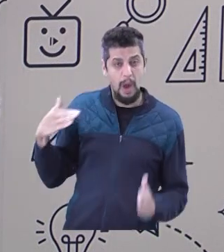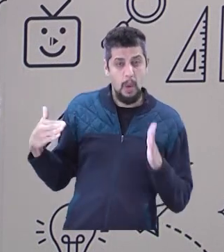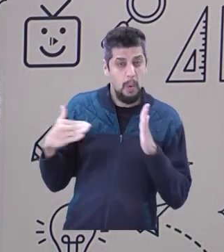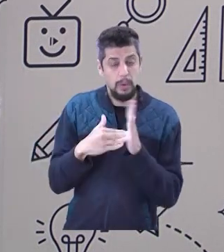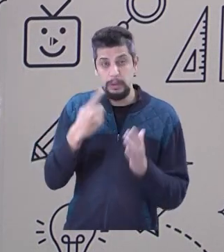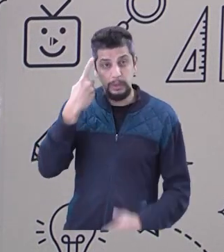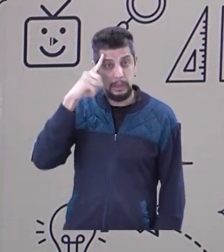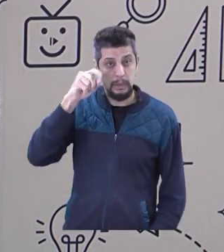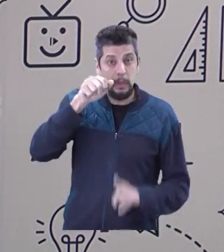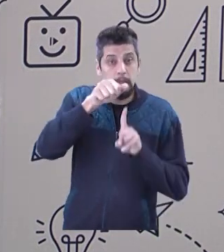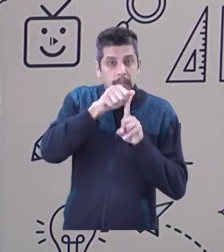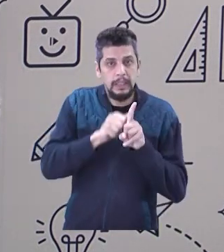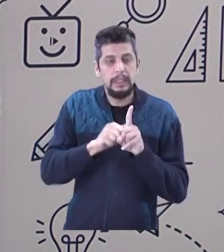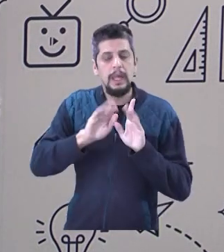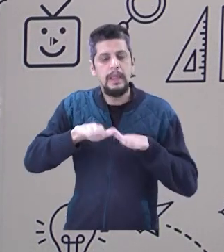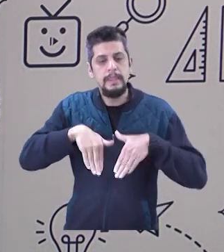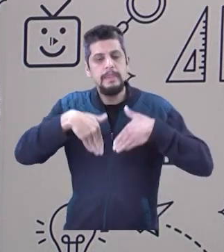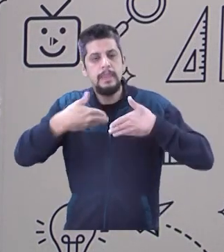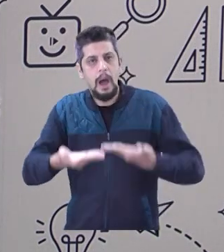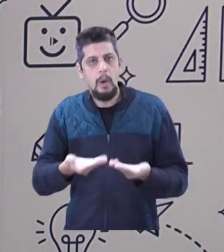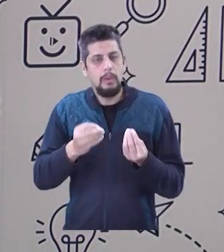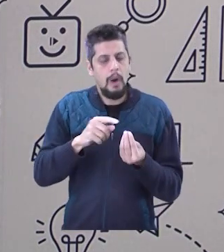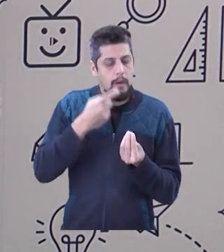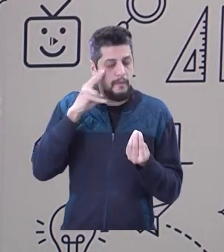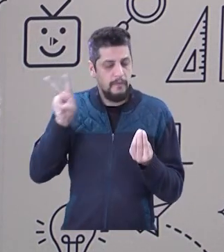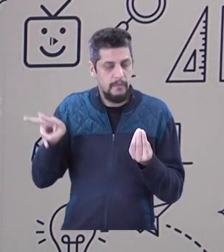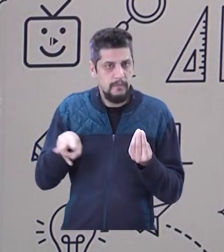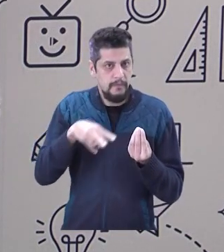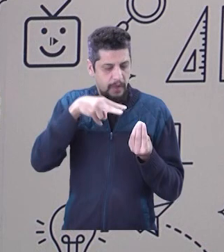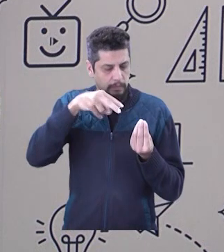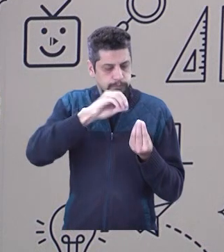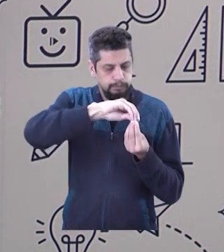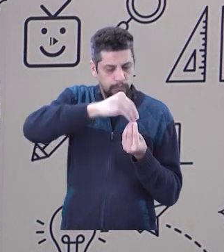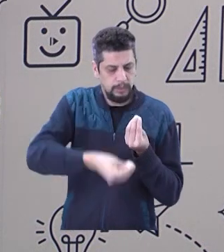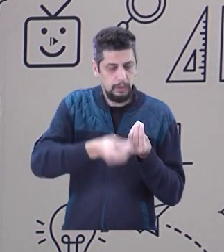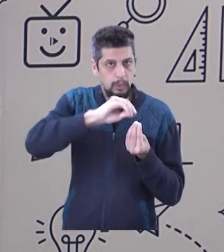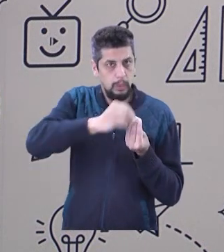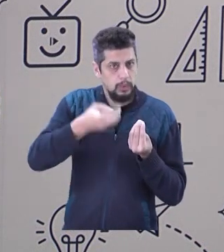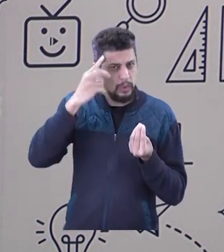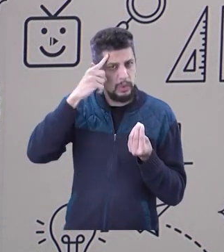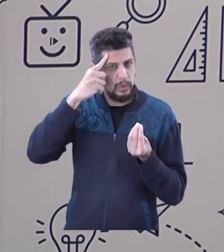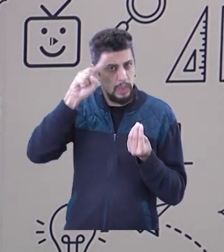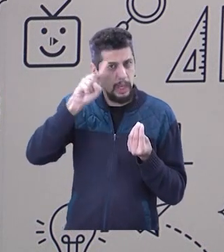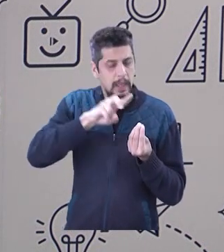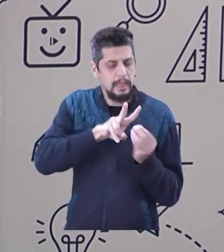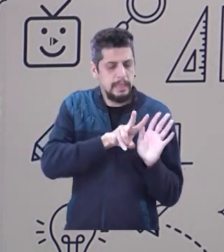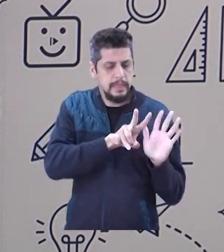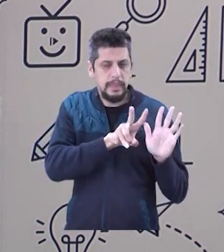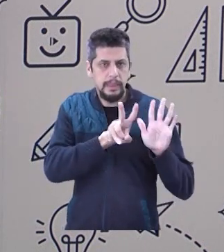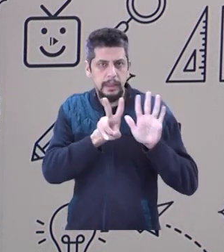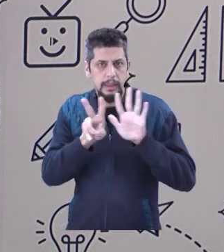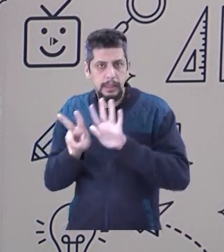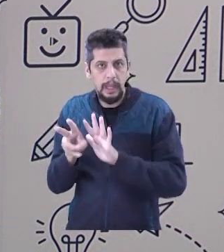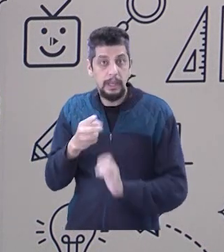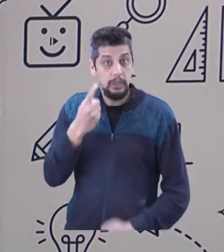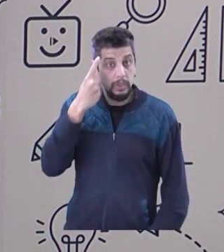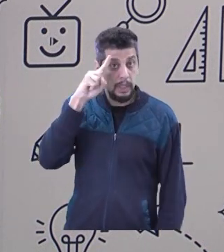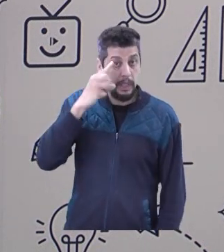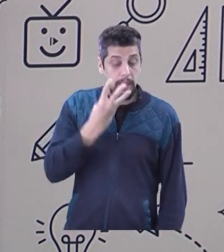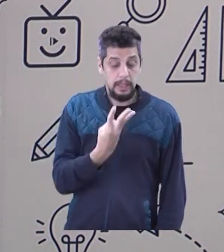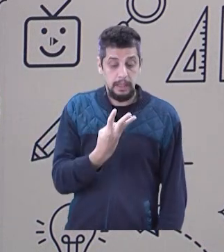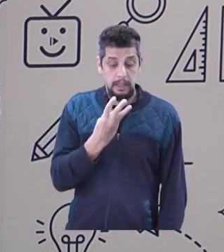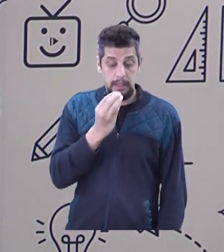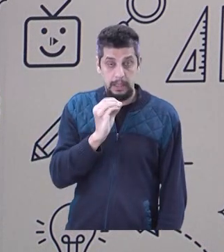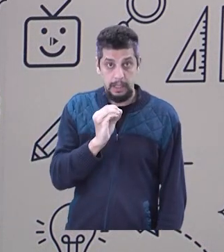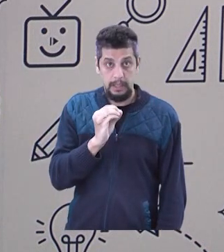do mês, então... Eu vou até o último dia e vejo o dia da semana aqui, ó, professora Mirta. Certo. Dia